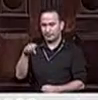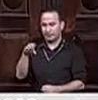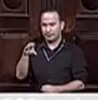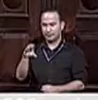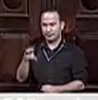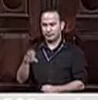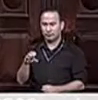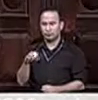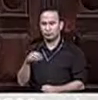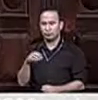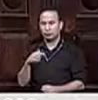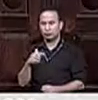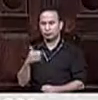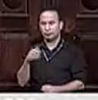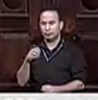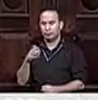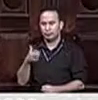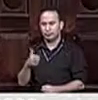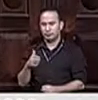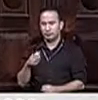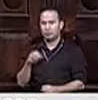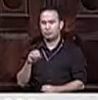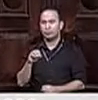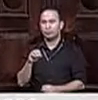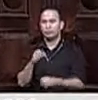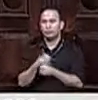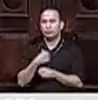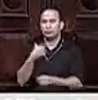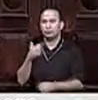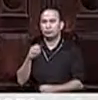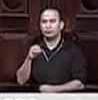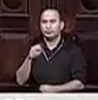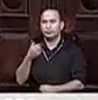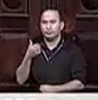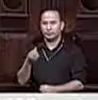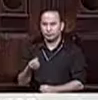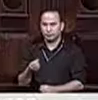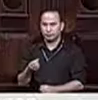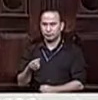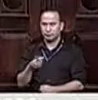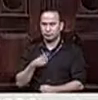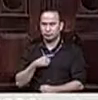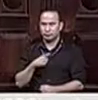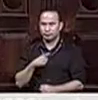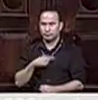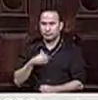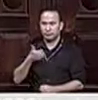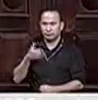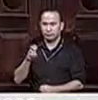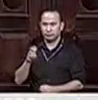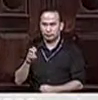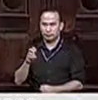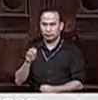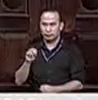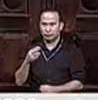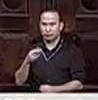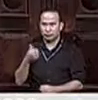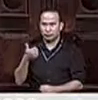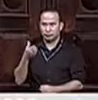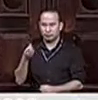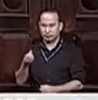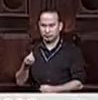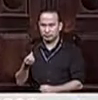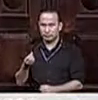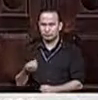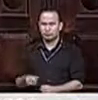e 2016, ou pela variação da receita corrente líquida de 15 e 16. A receita